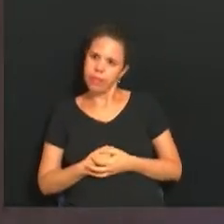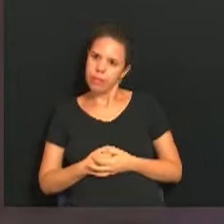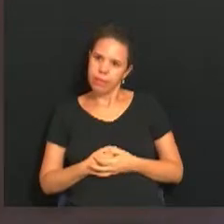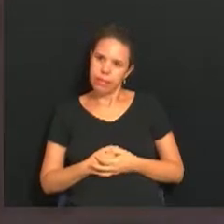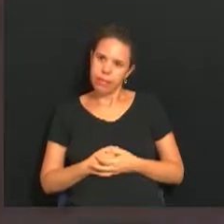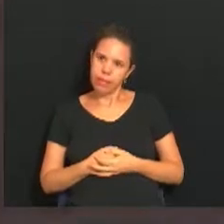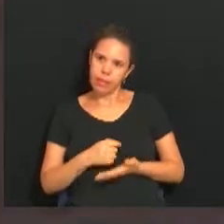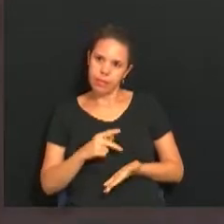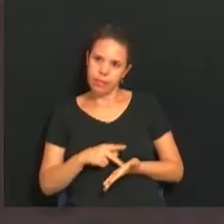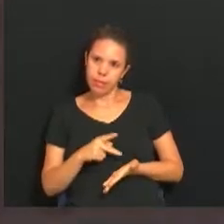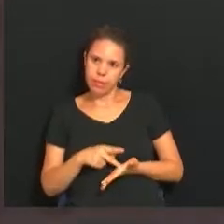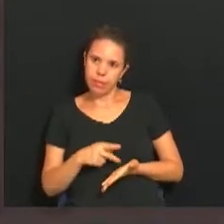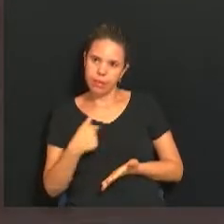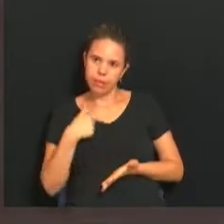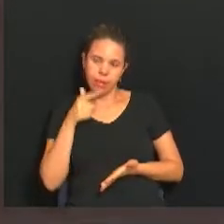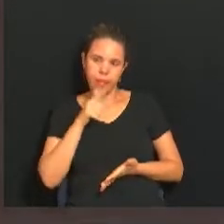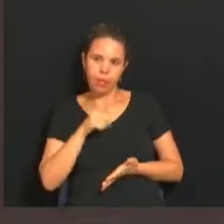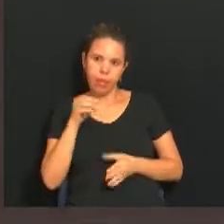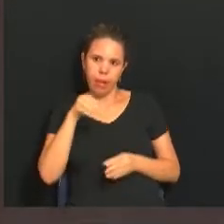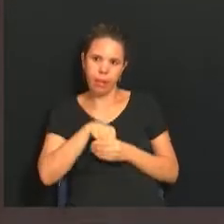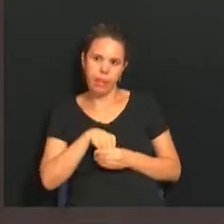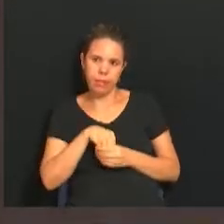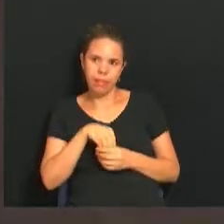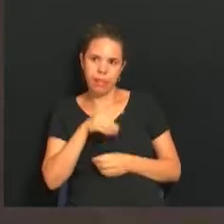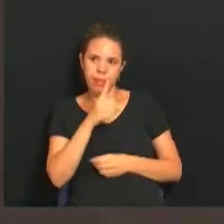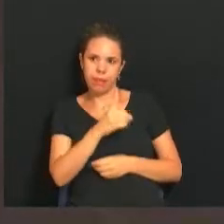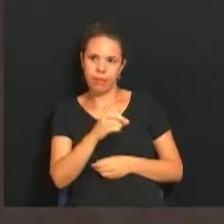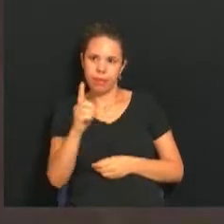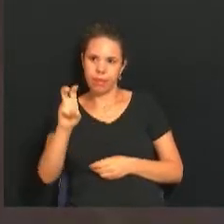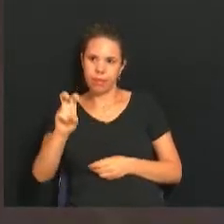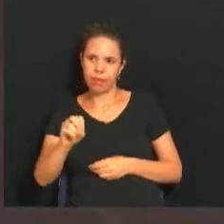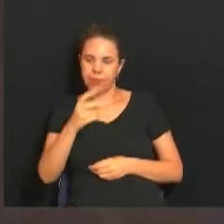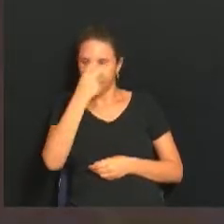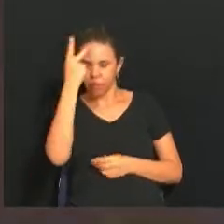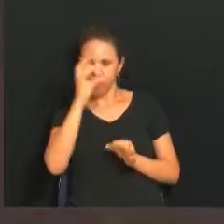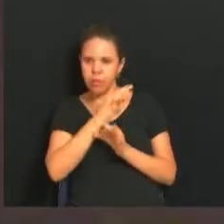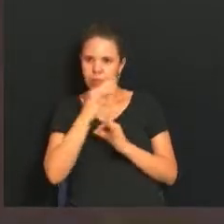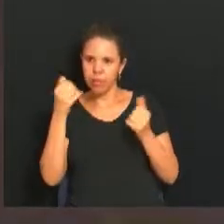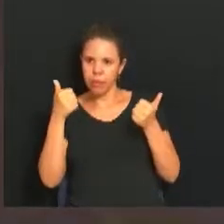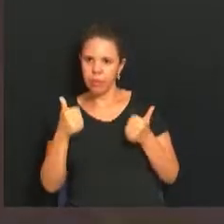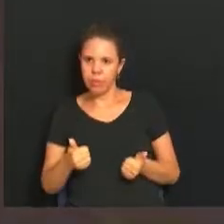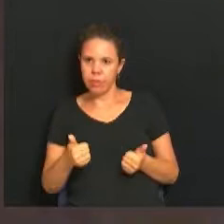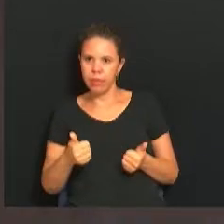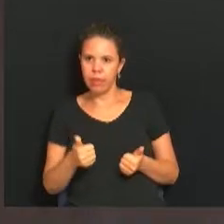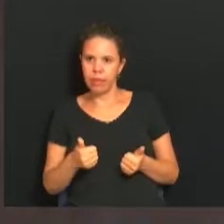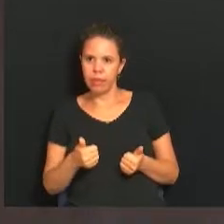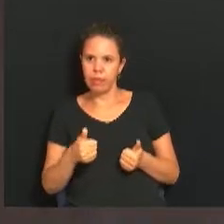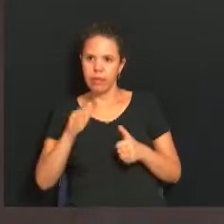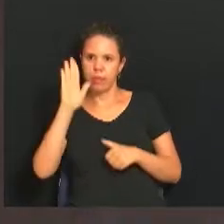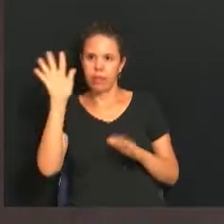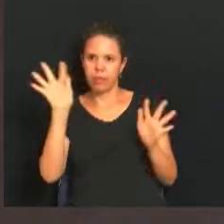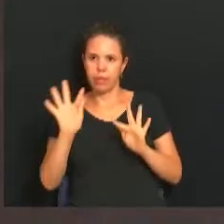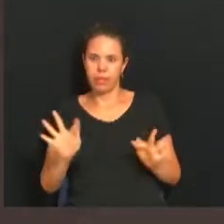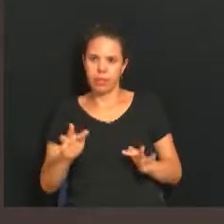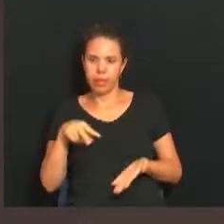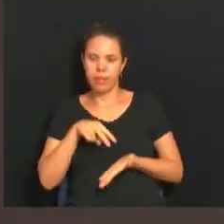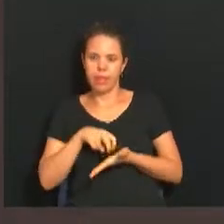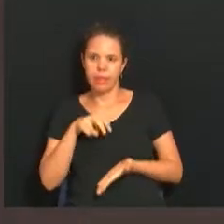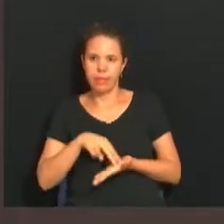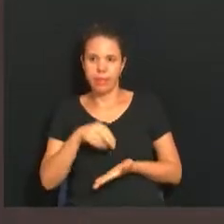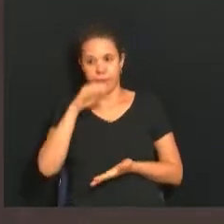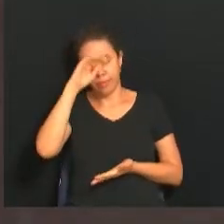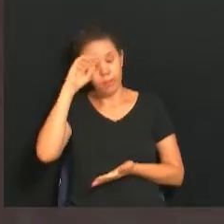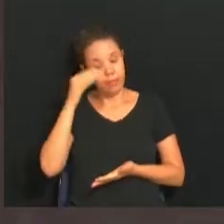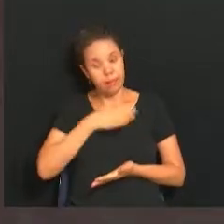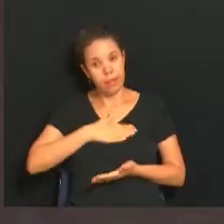verdade, André, se eu conseguir colocar aqui 100, 150 pessoas, eu vou estar muito, mas muito feliz. Que bom, porque Paraná. Valeu a